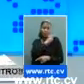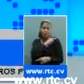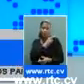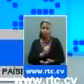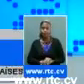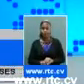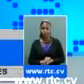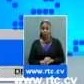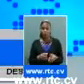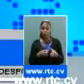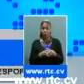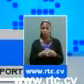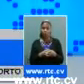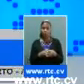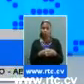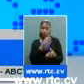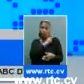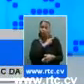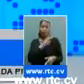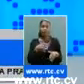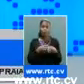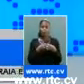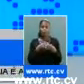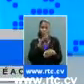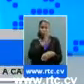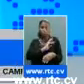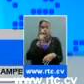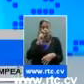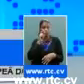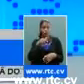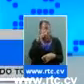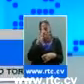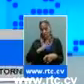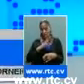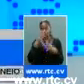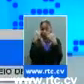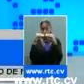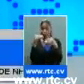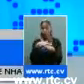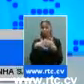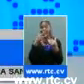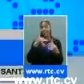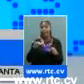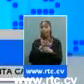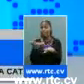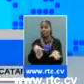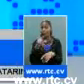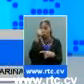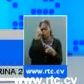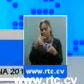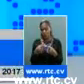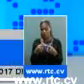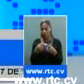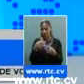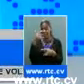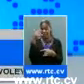o comando da guarda costeira realiza por estes dias um exercício militar nas componentes terrestre e marítimo o objetivo da